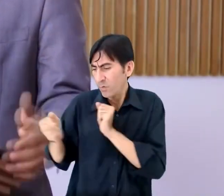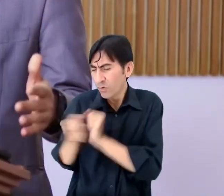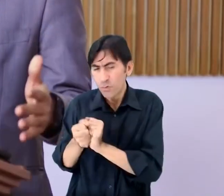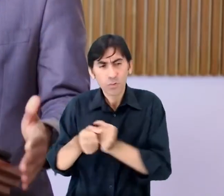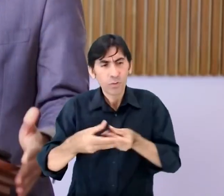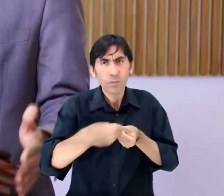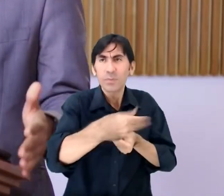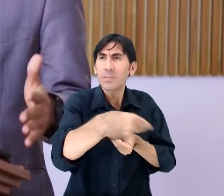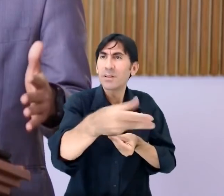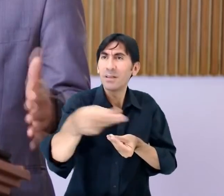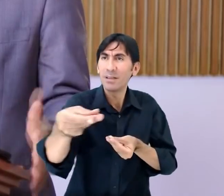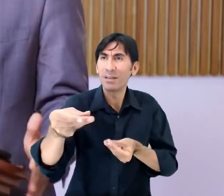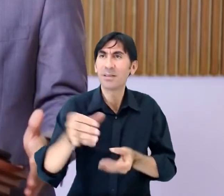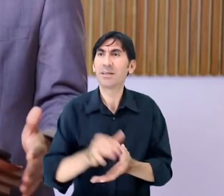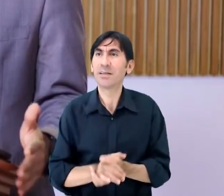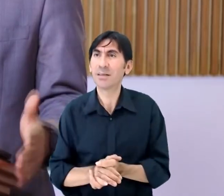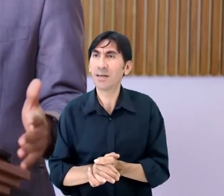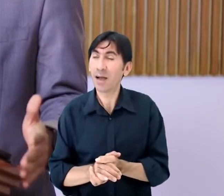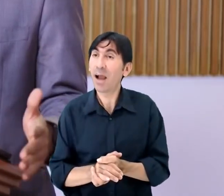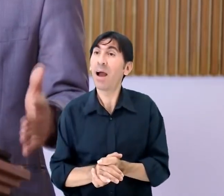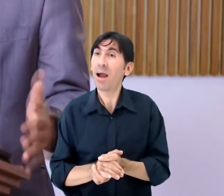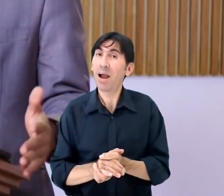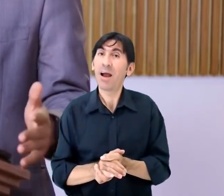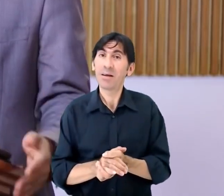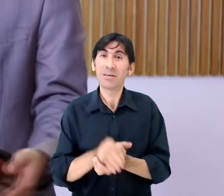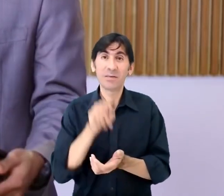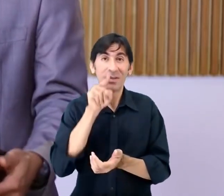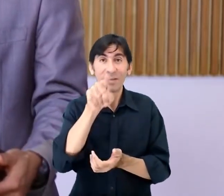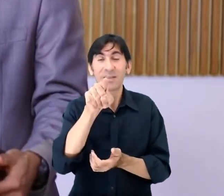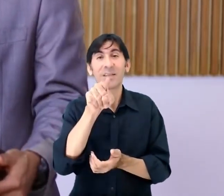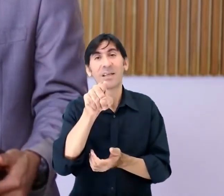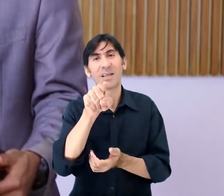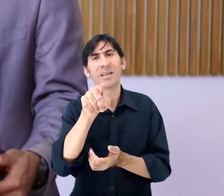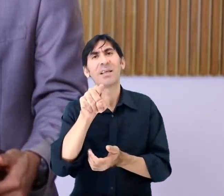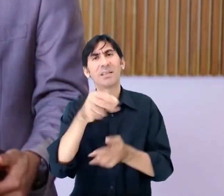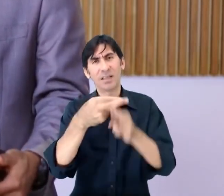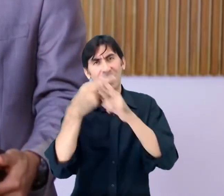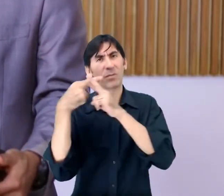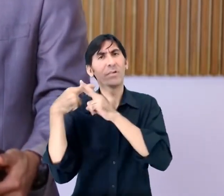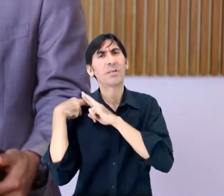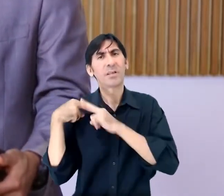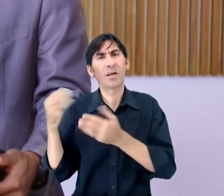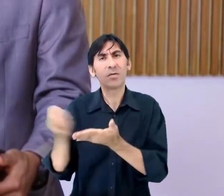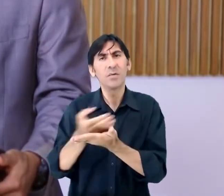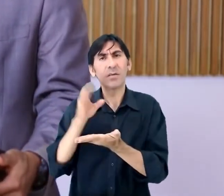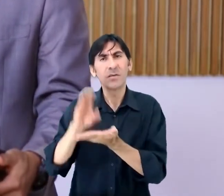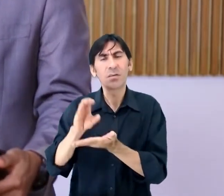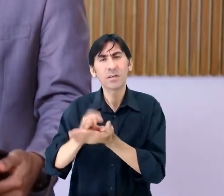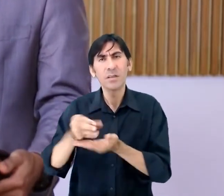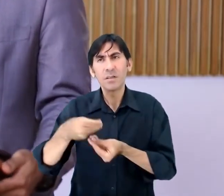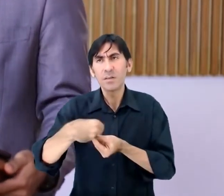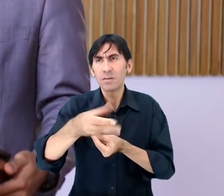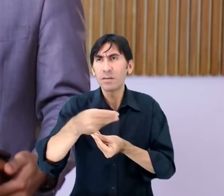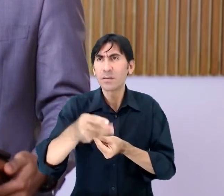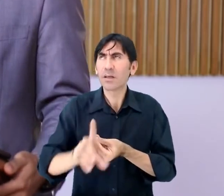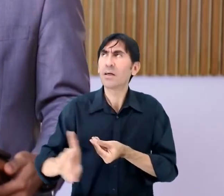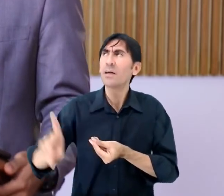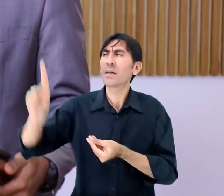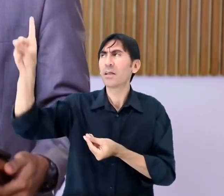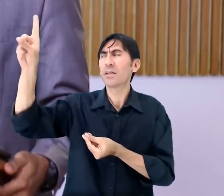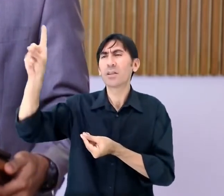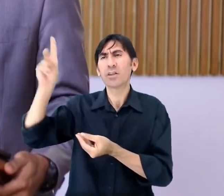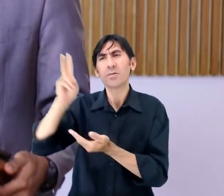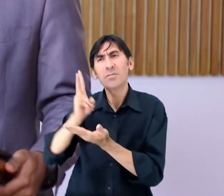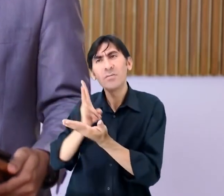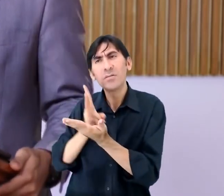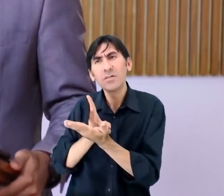imperativo. Levai os livros que os iluminarão. Que Deus continue